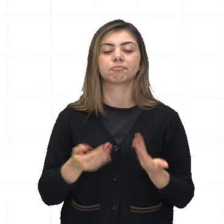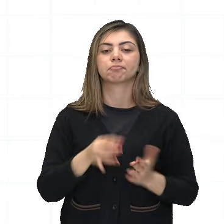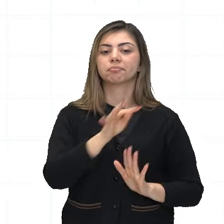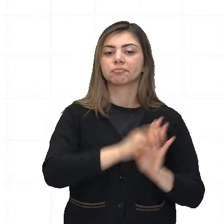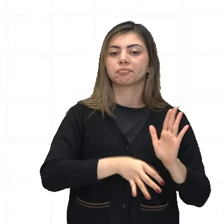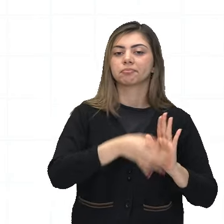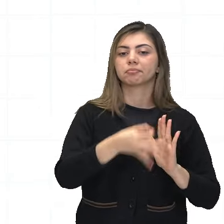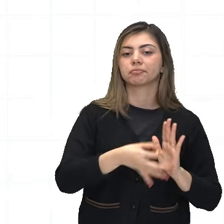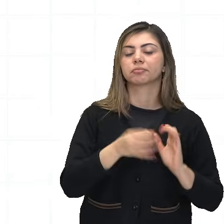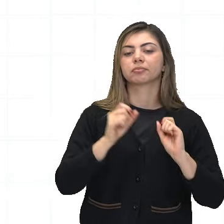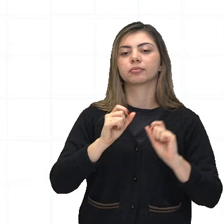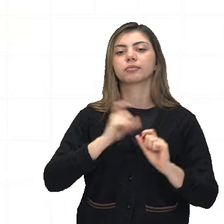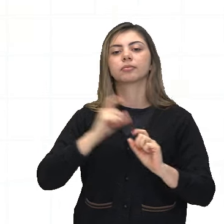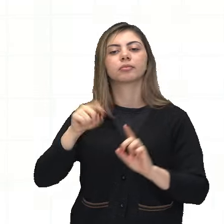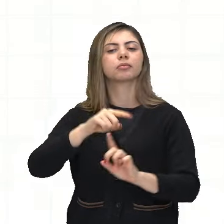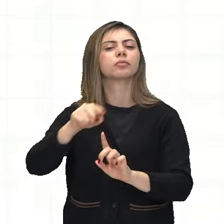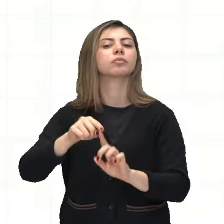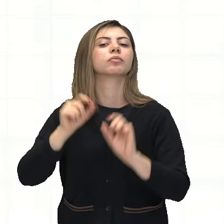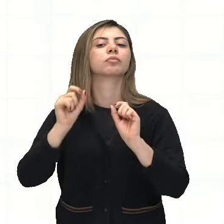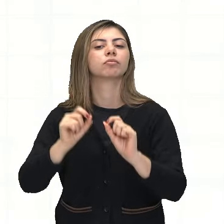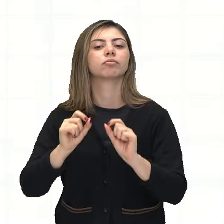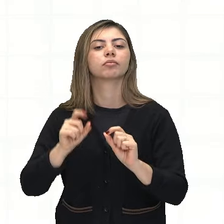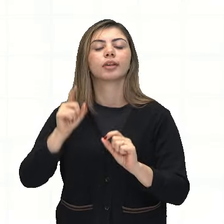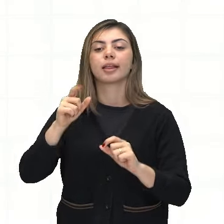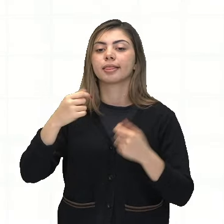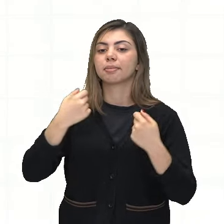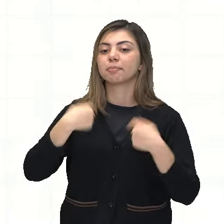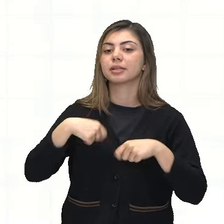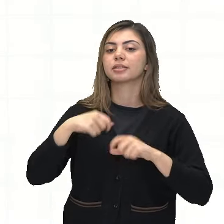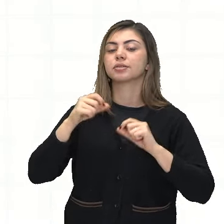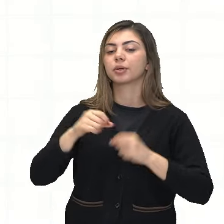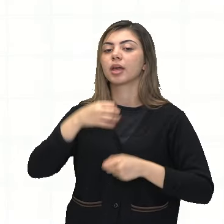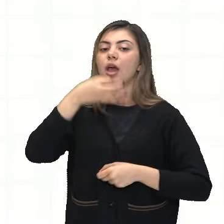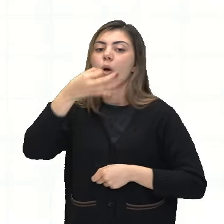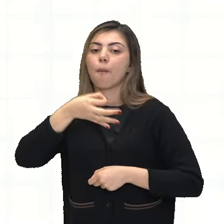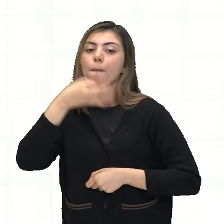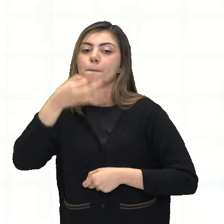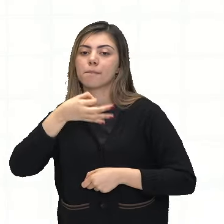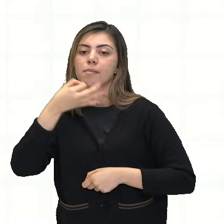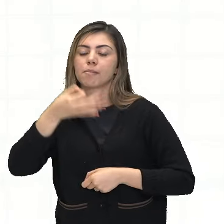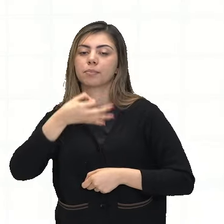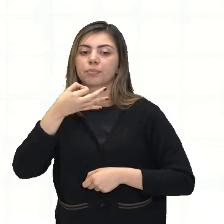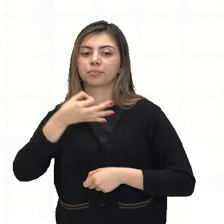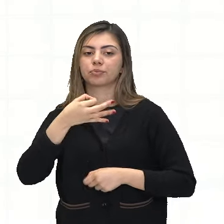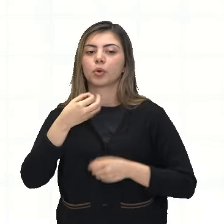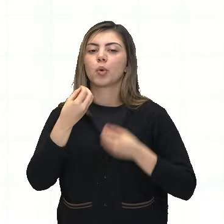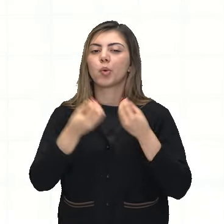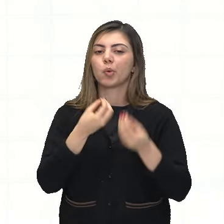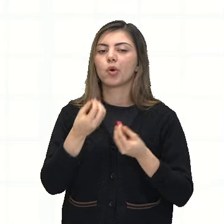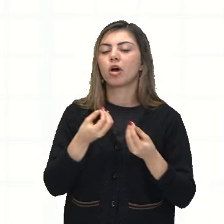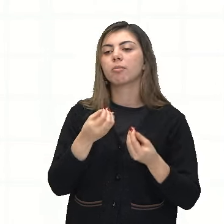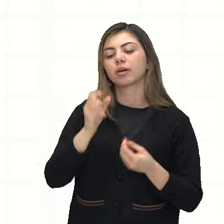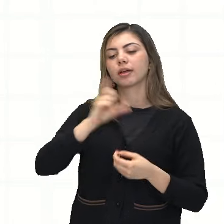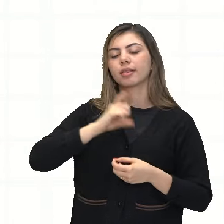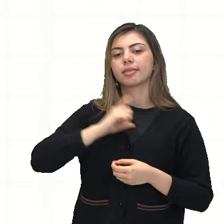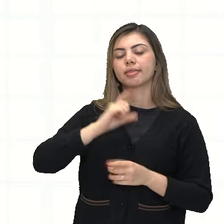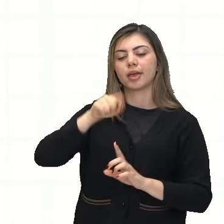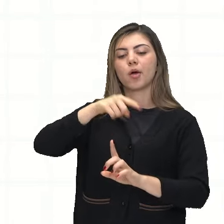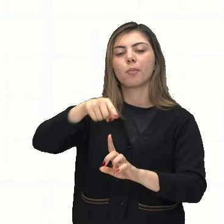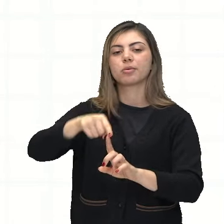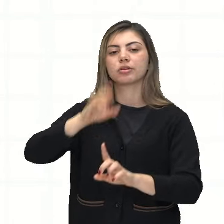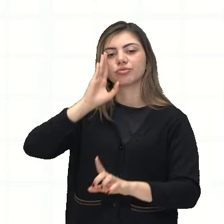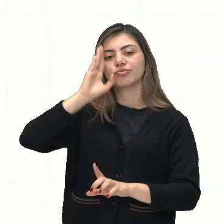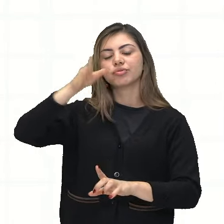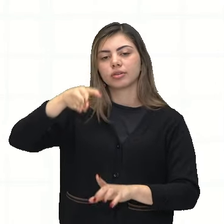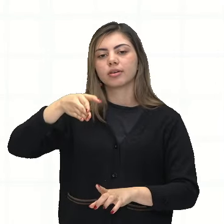argumentativo busca apresentar argumentos Olha como o nome já diz de forma clara e